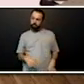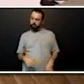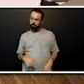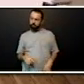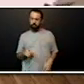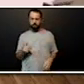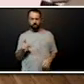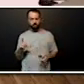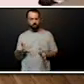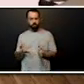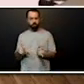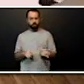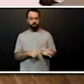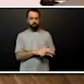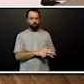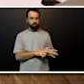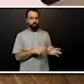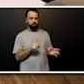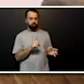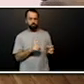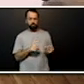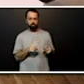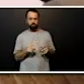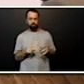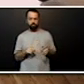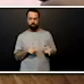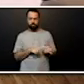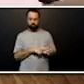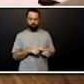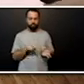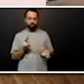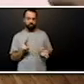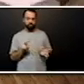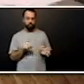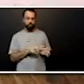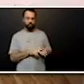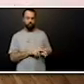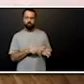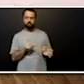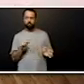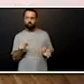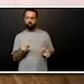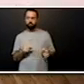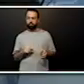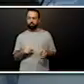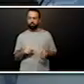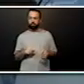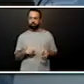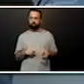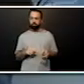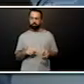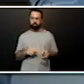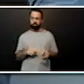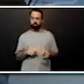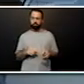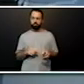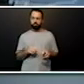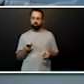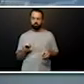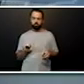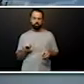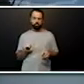Menos 1, menos 2, menos 3. Onde que eu parei? 0.